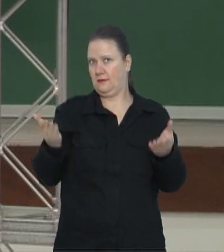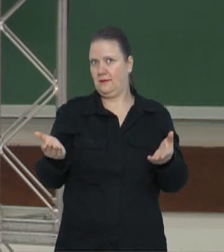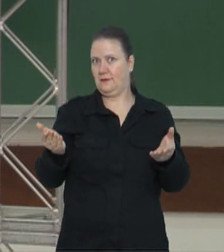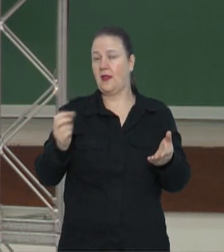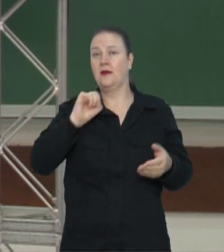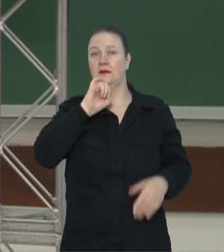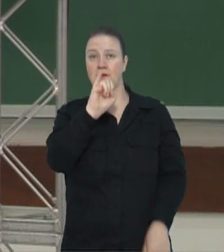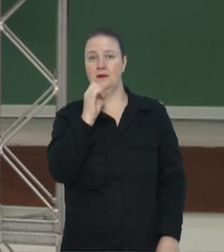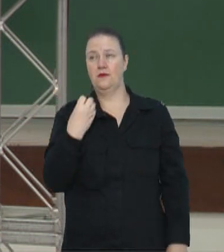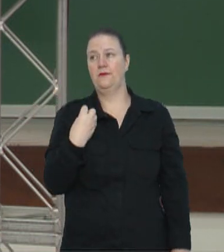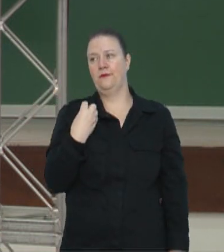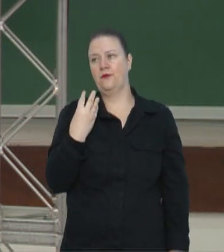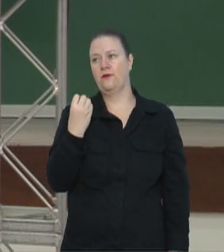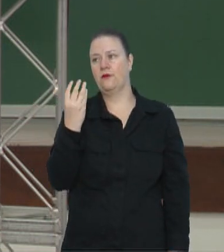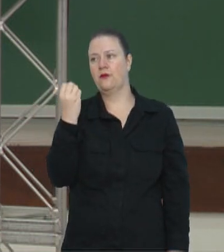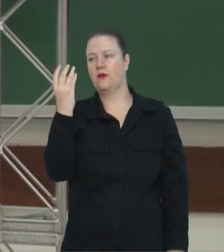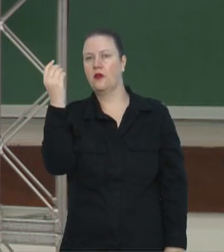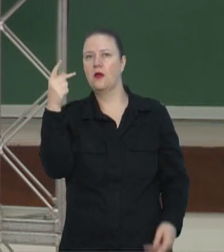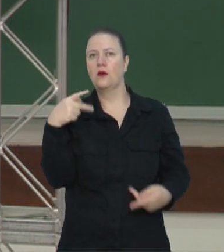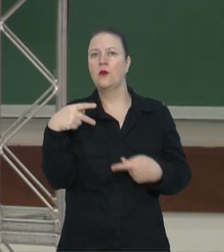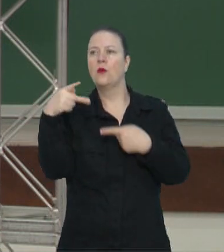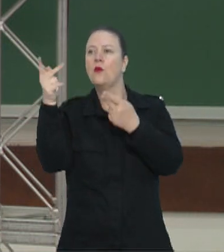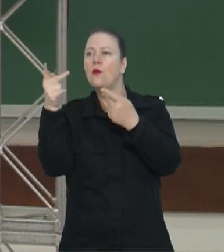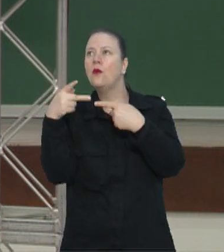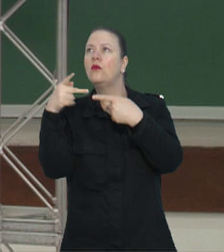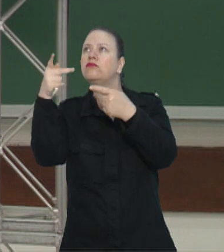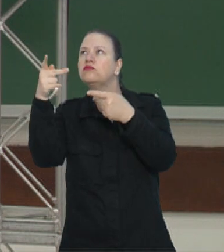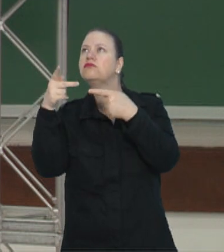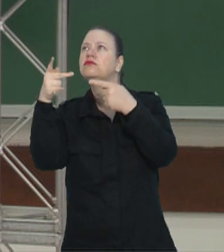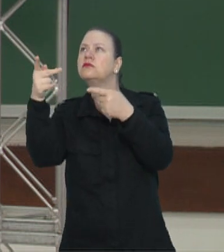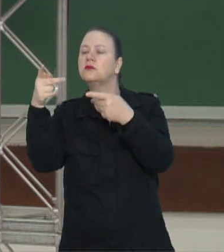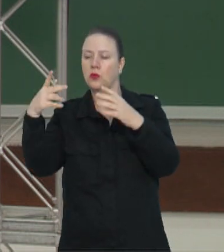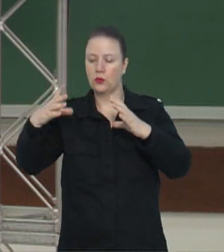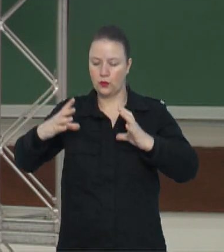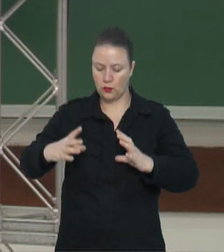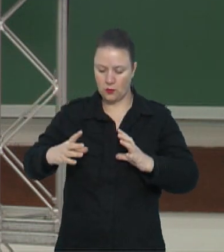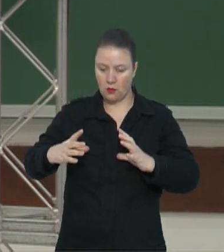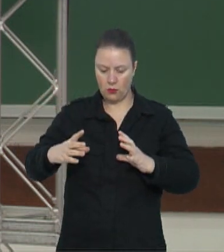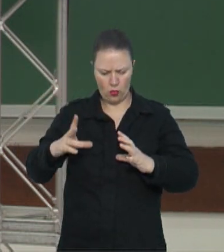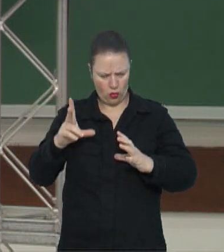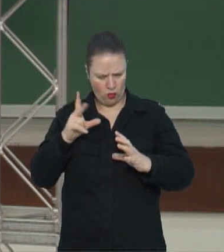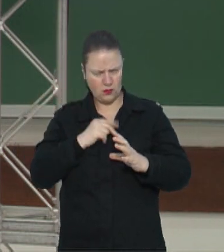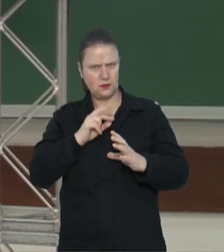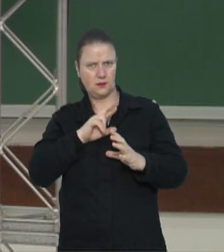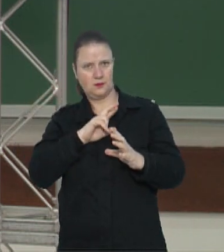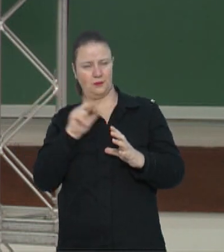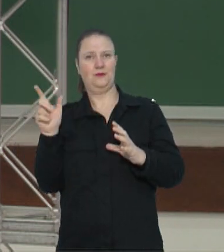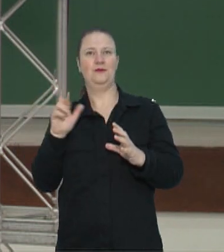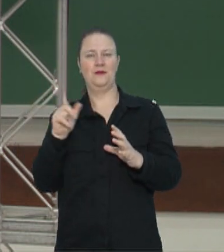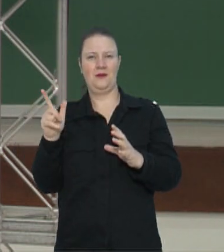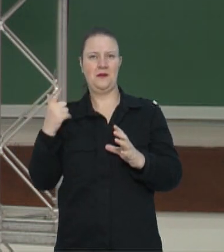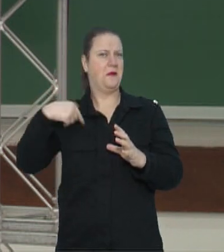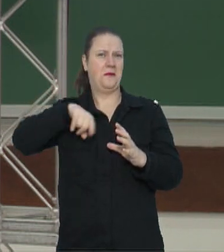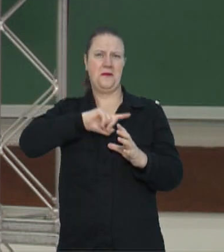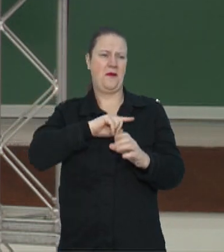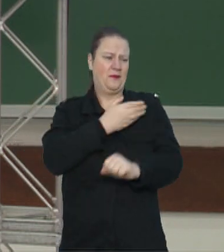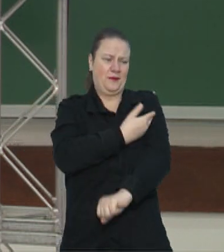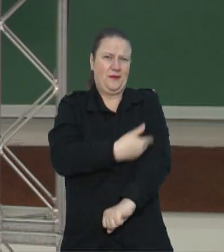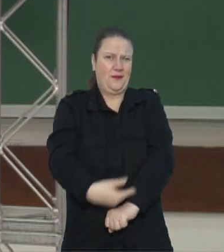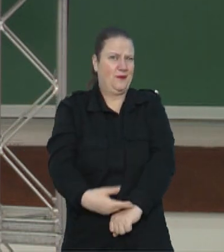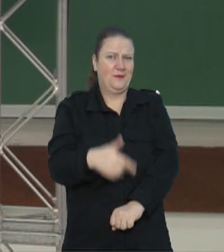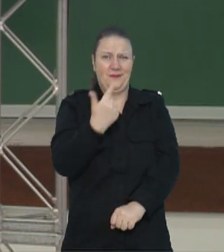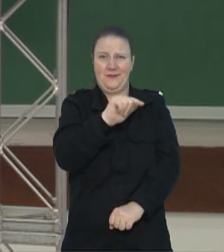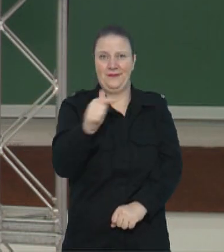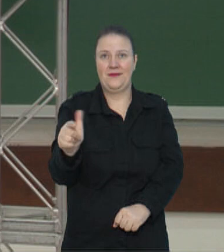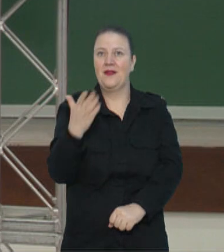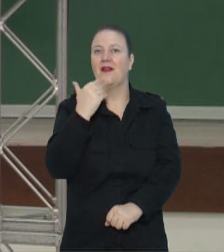uma viagem de turismo, eu vou encontrar pratos típicos daquela região que não são habituais no nosso dia a dia aqui na região